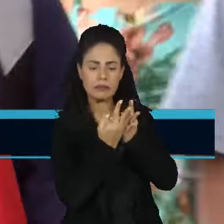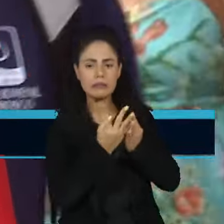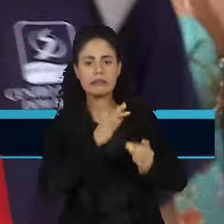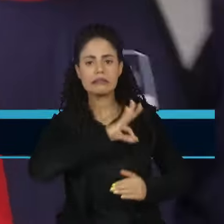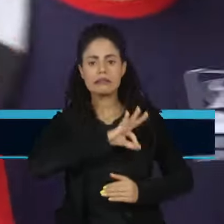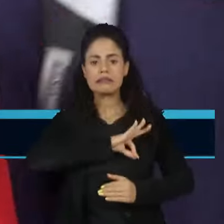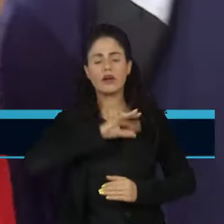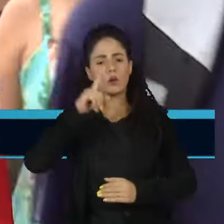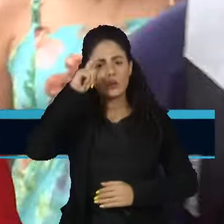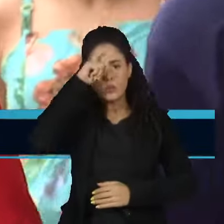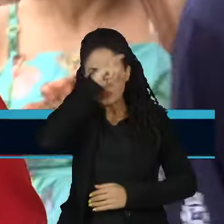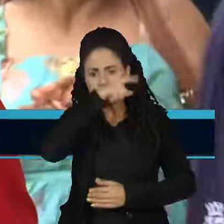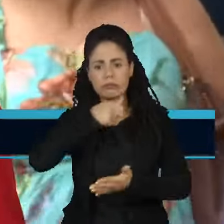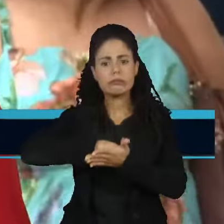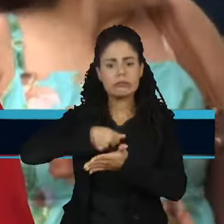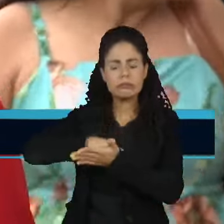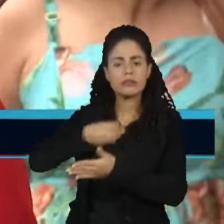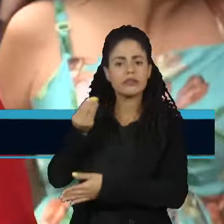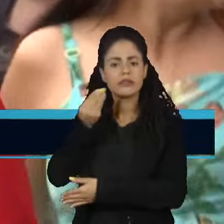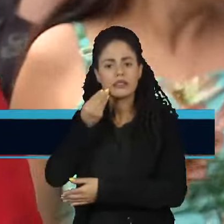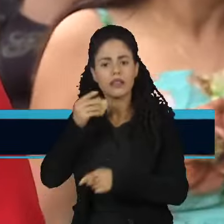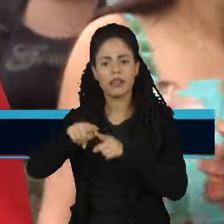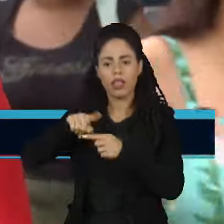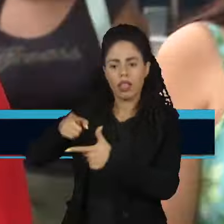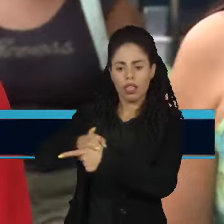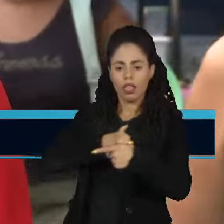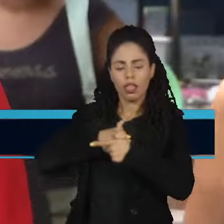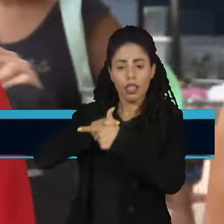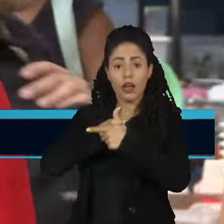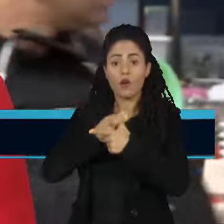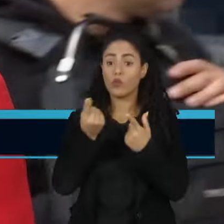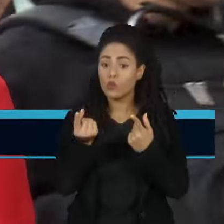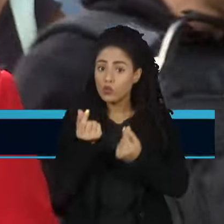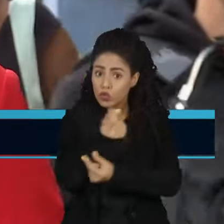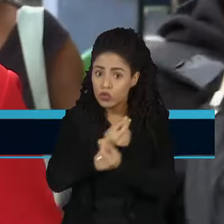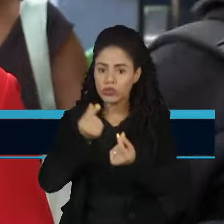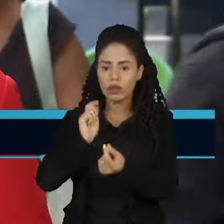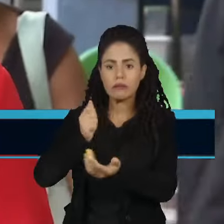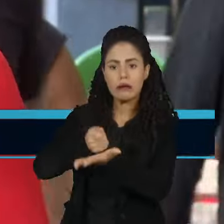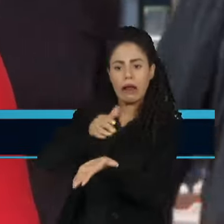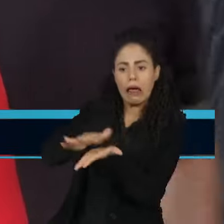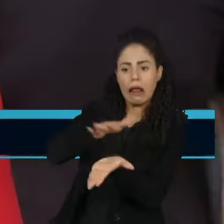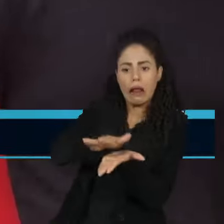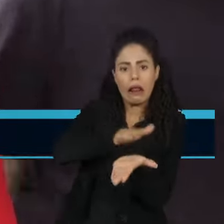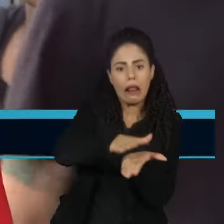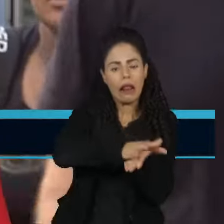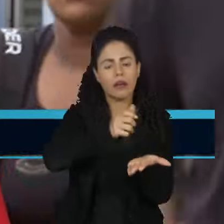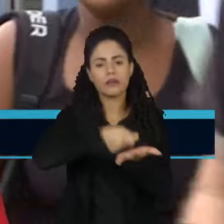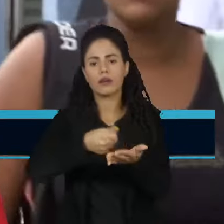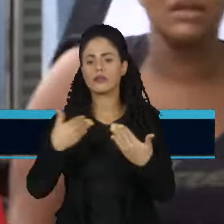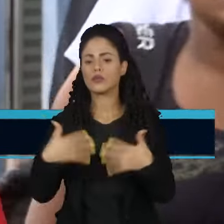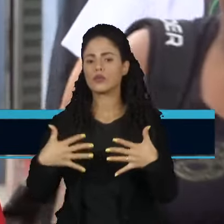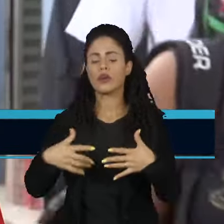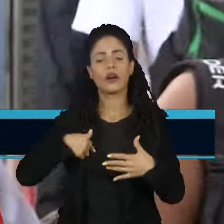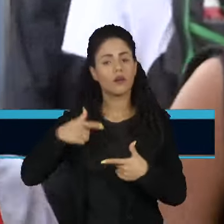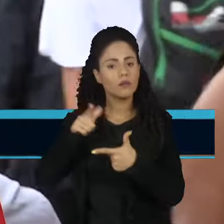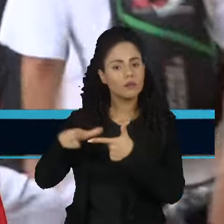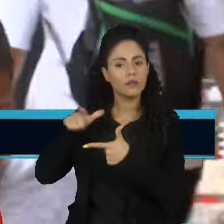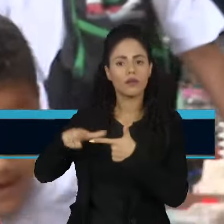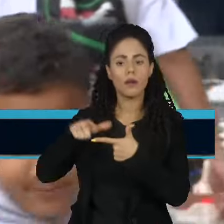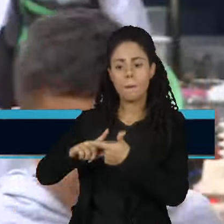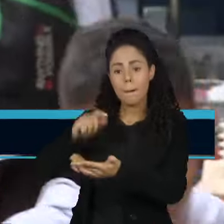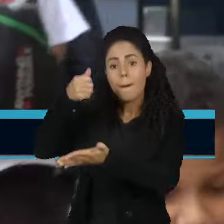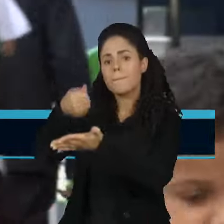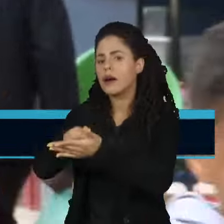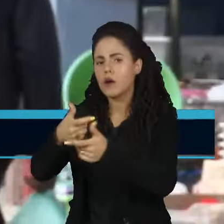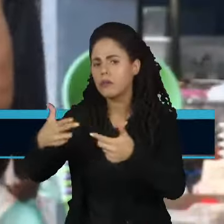pobres e que lutam para sair da inadimplência o dinheiro gasto nas apostas estaria deixando de ser usado para o